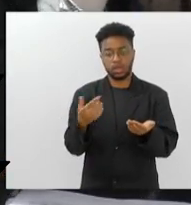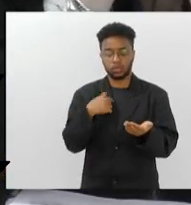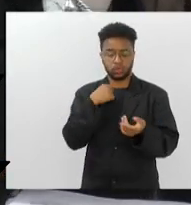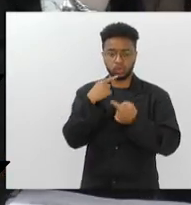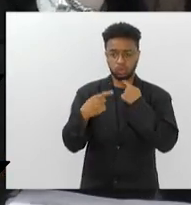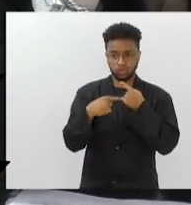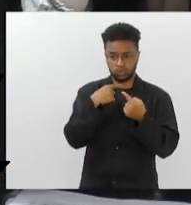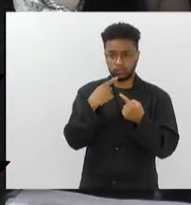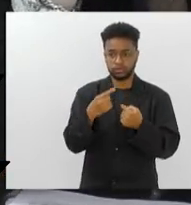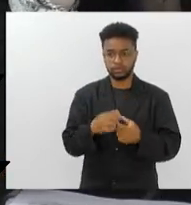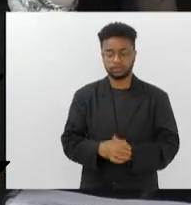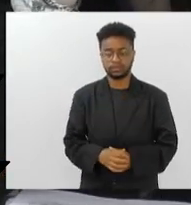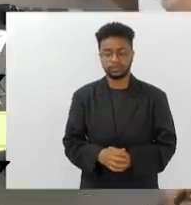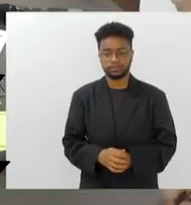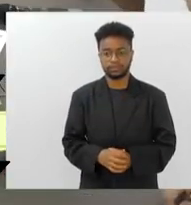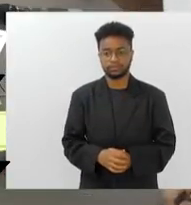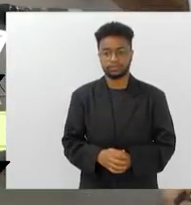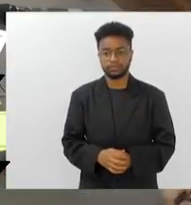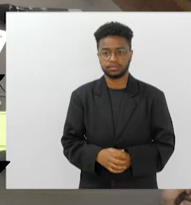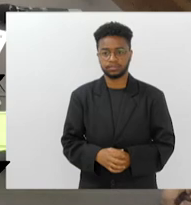D disso